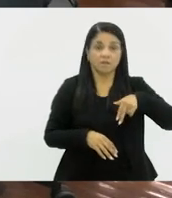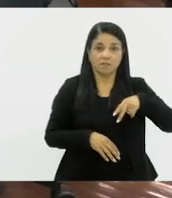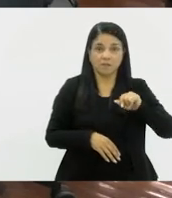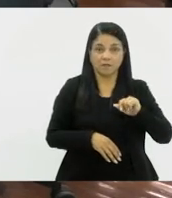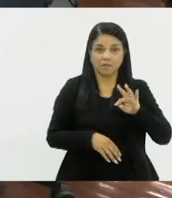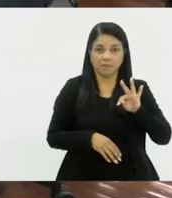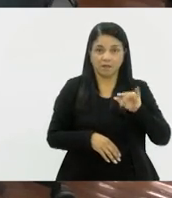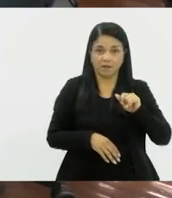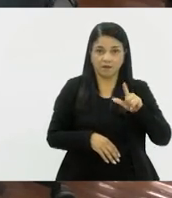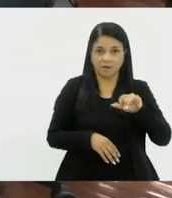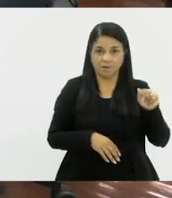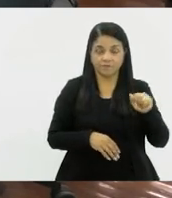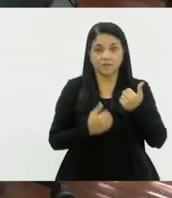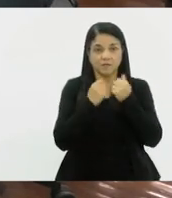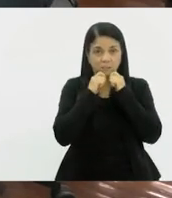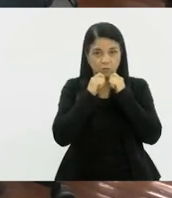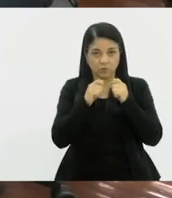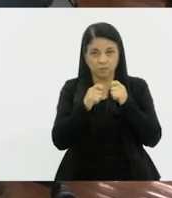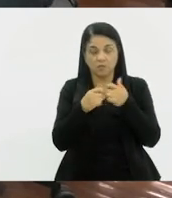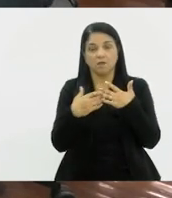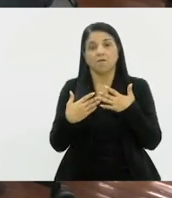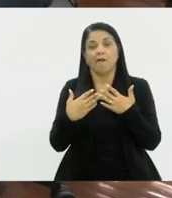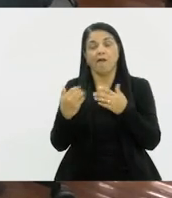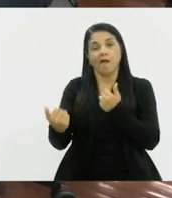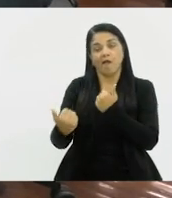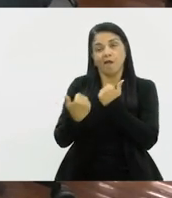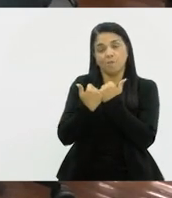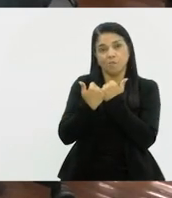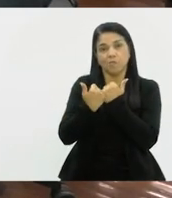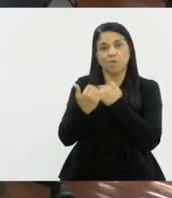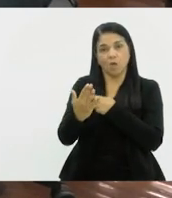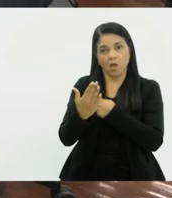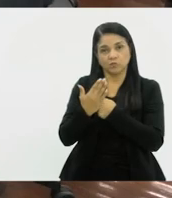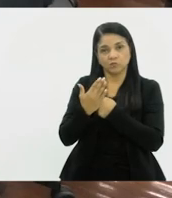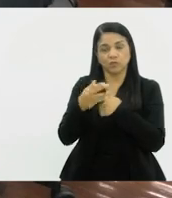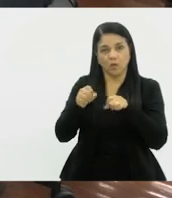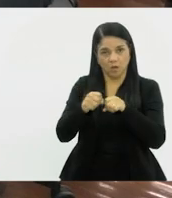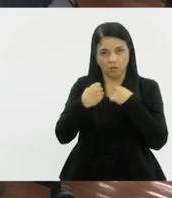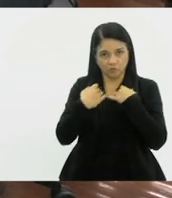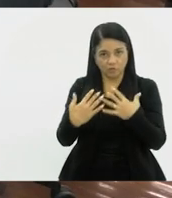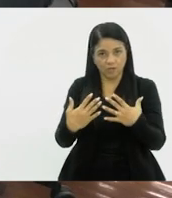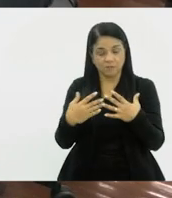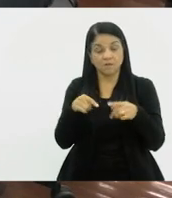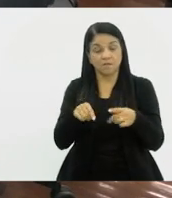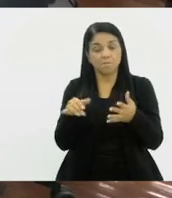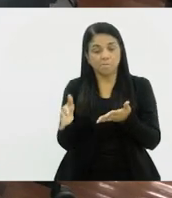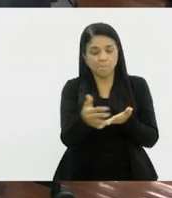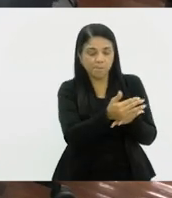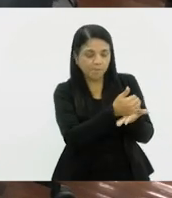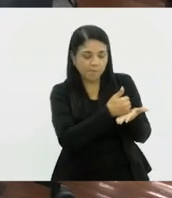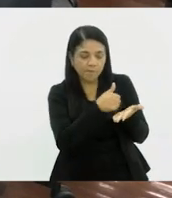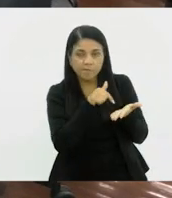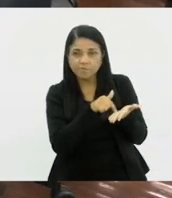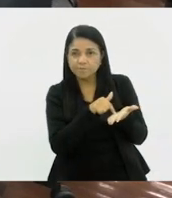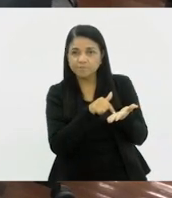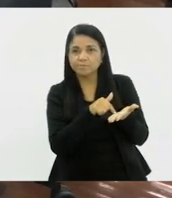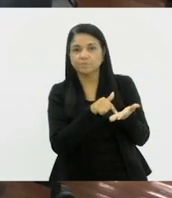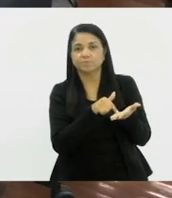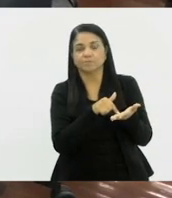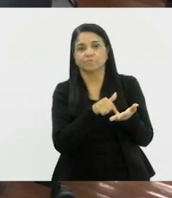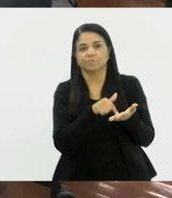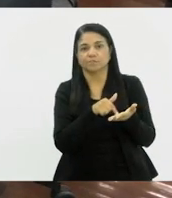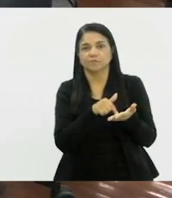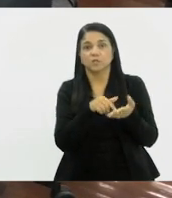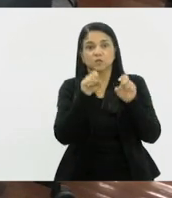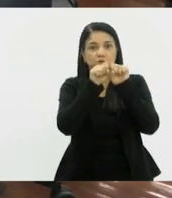ajuda a organizar Aqui essa audiência ela tava levantando dados eh seja